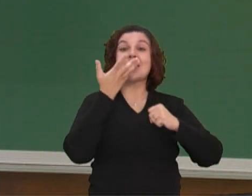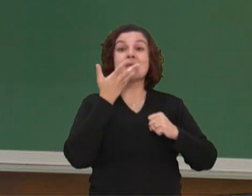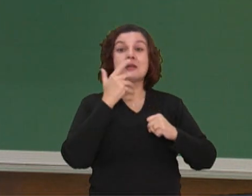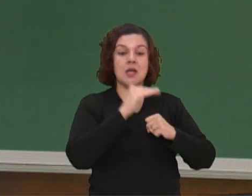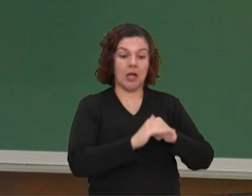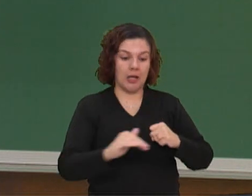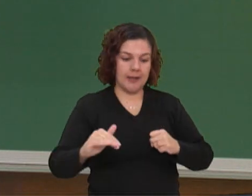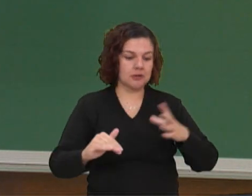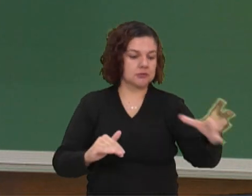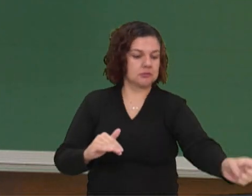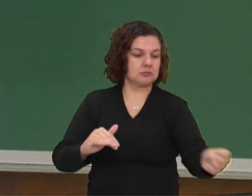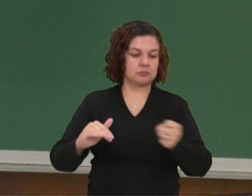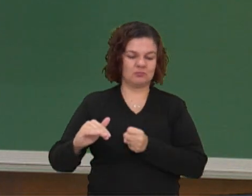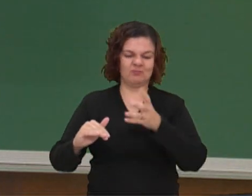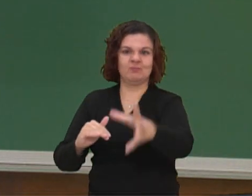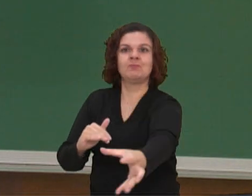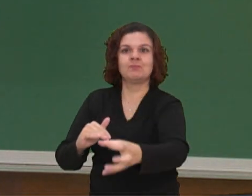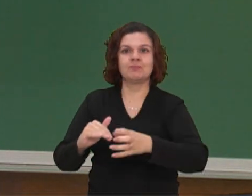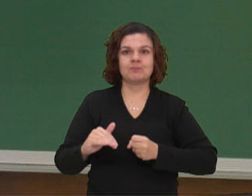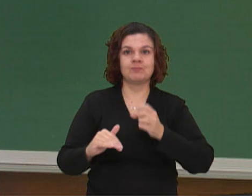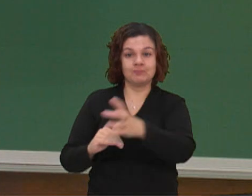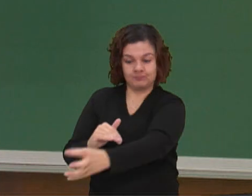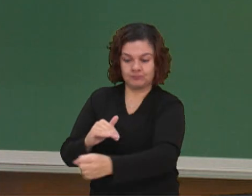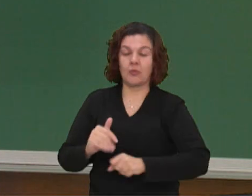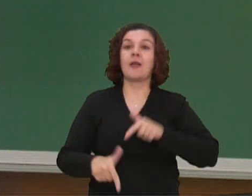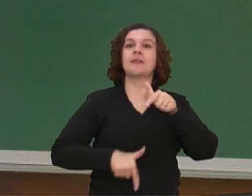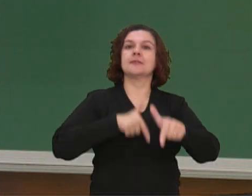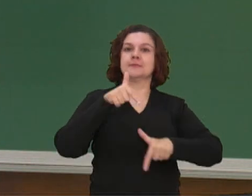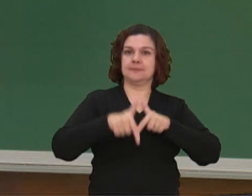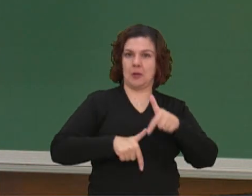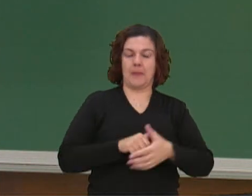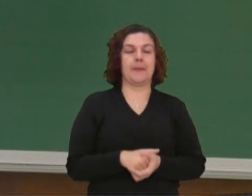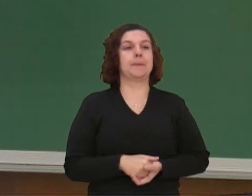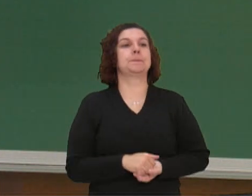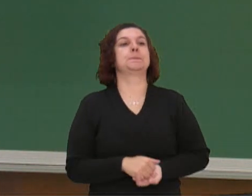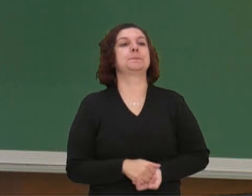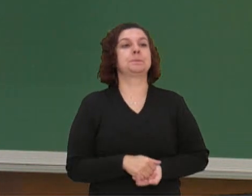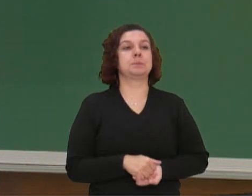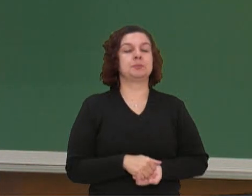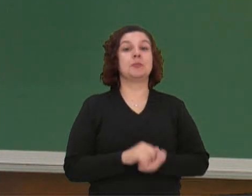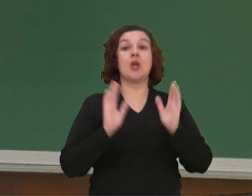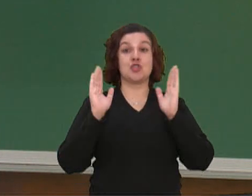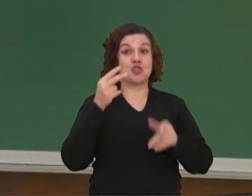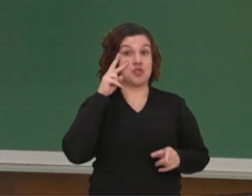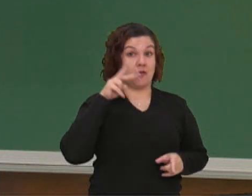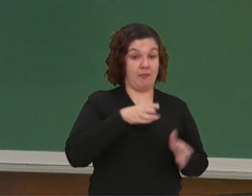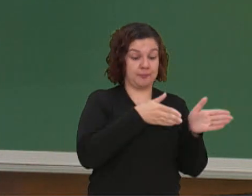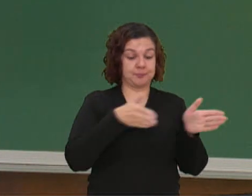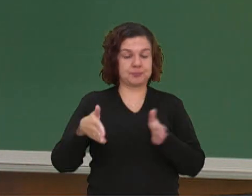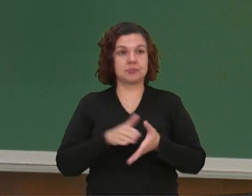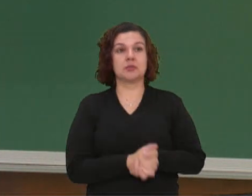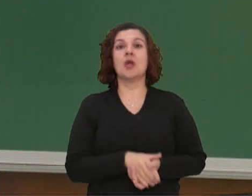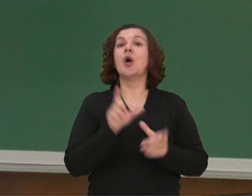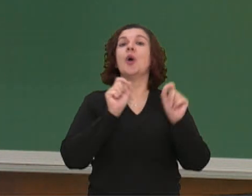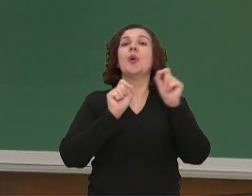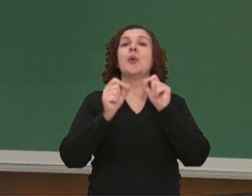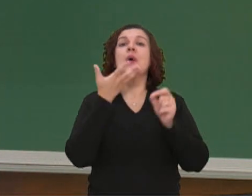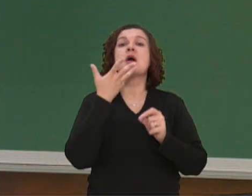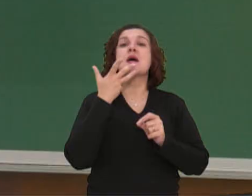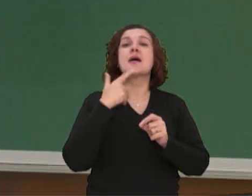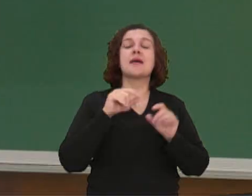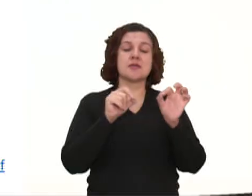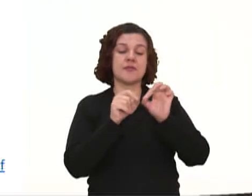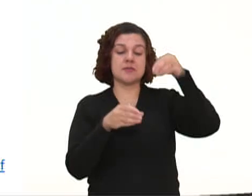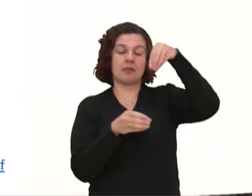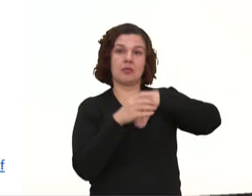foi extremamente explorado e aí nós já vamos ver aqui na sequência algumas coisas em relação a isso. O que as crianças desenvolviam